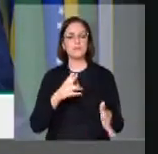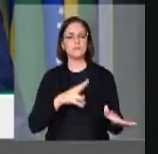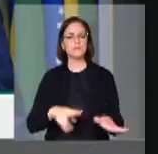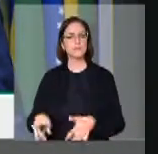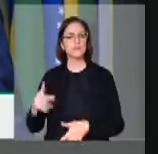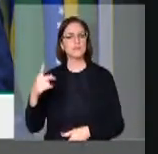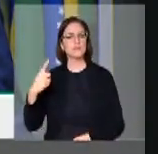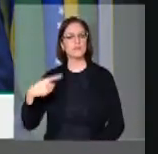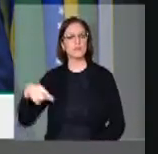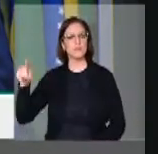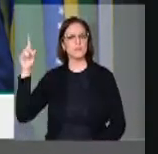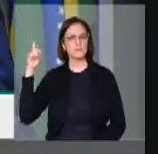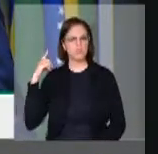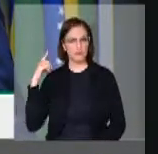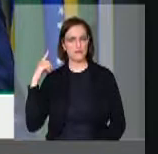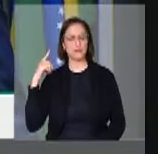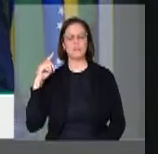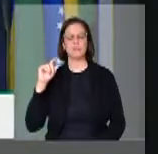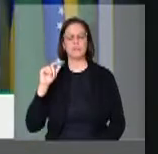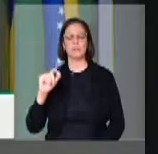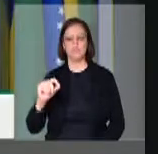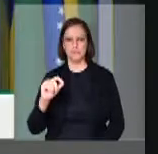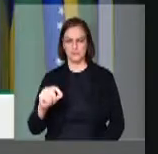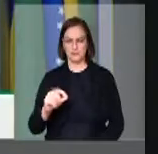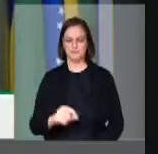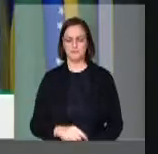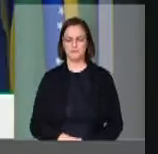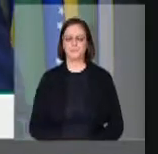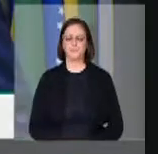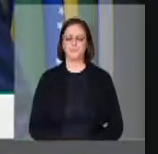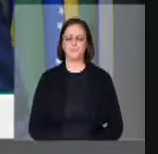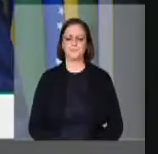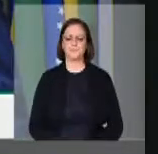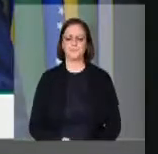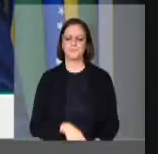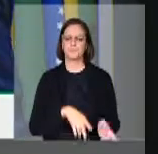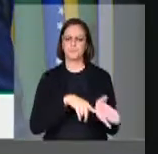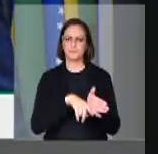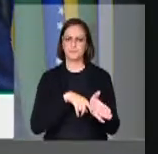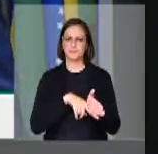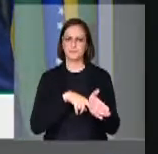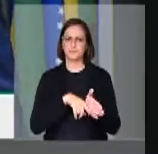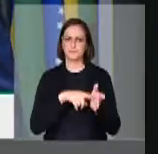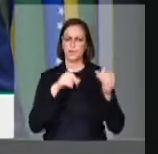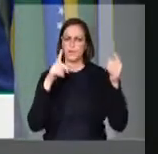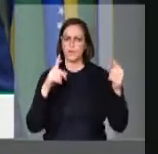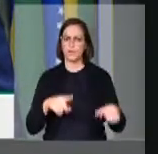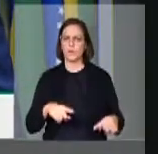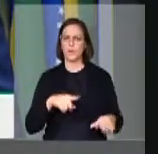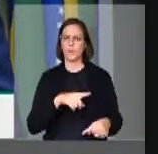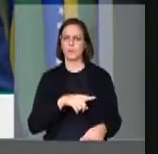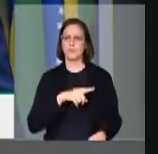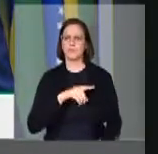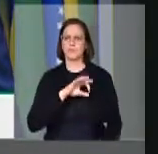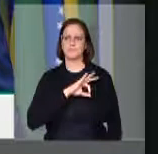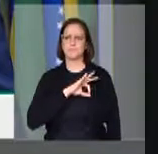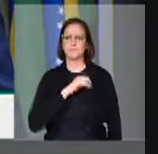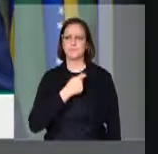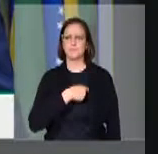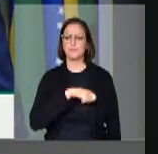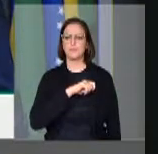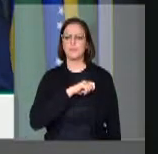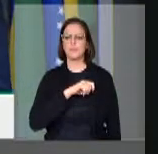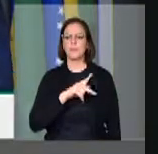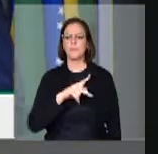divulgação de um inquérito contra a delegada a servidora patrícia domingos